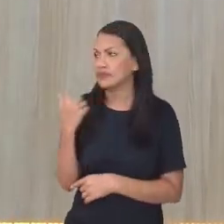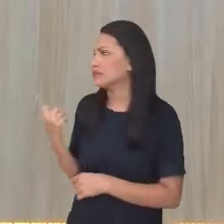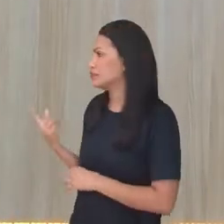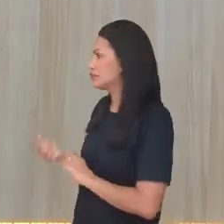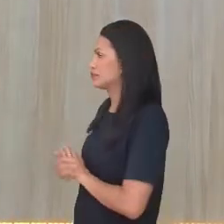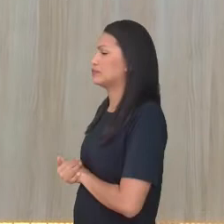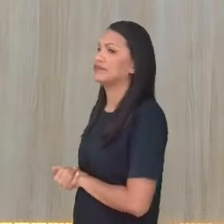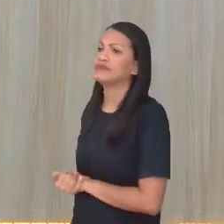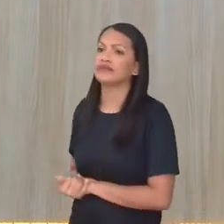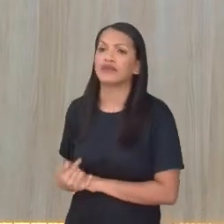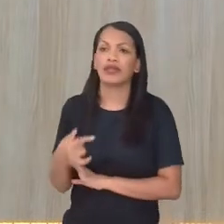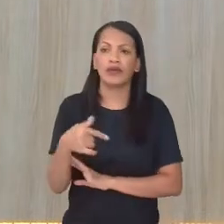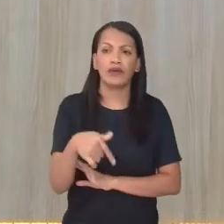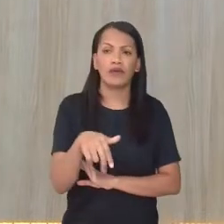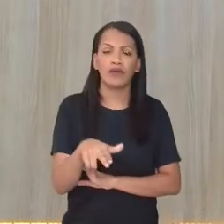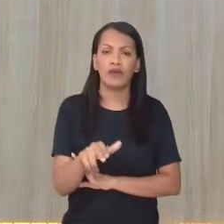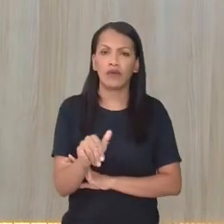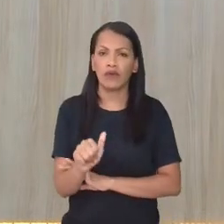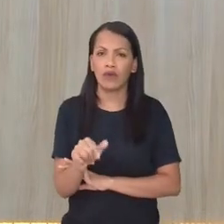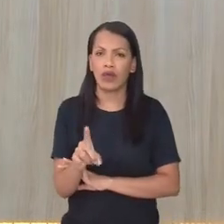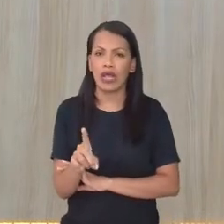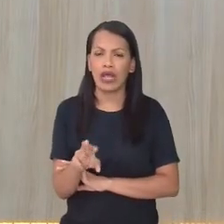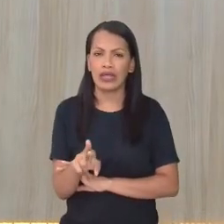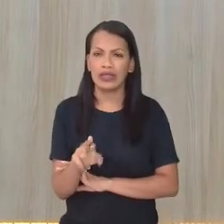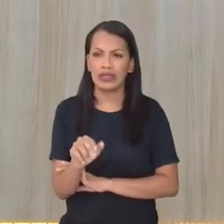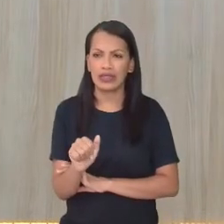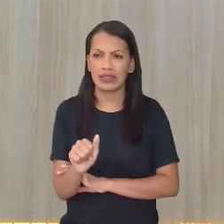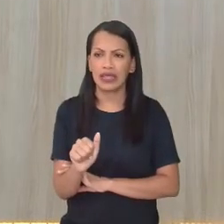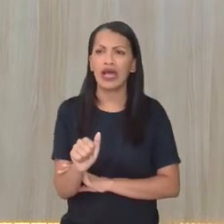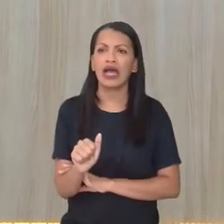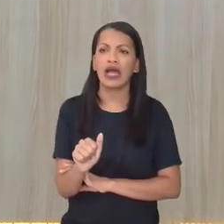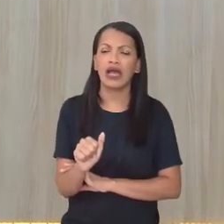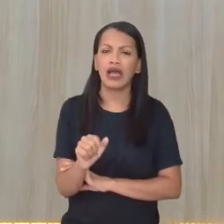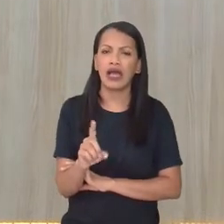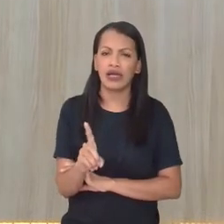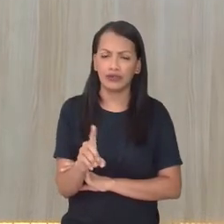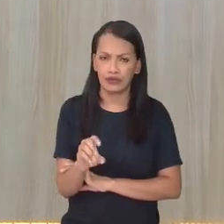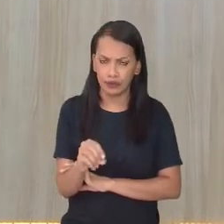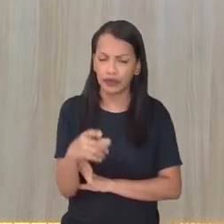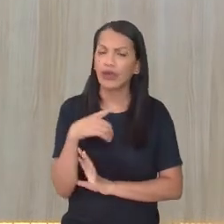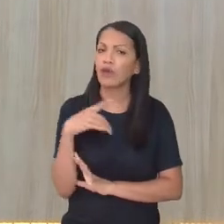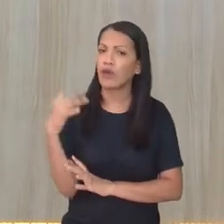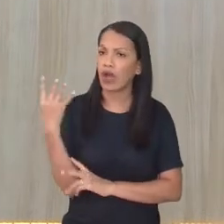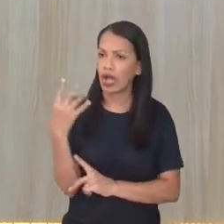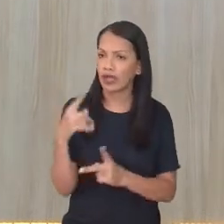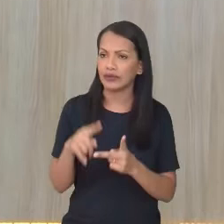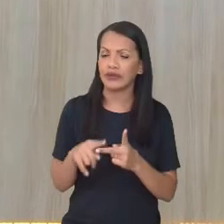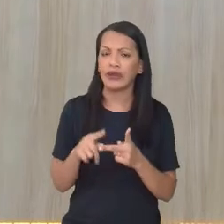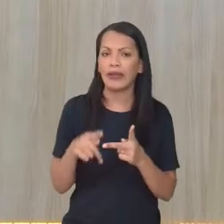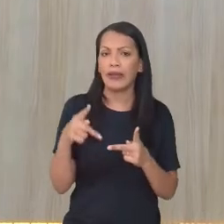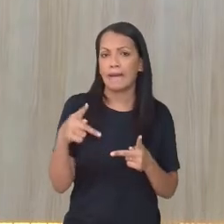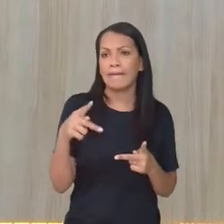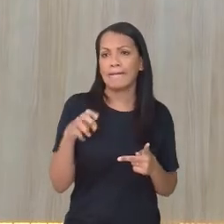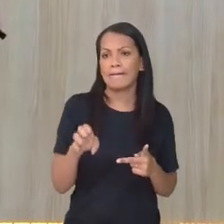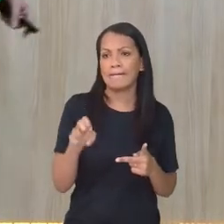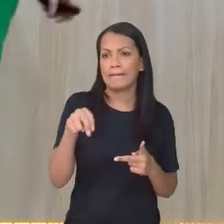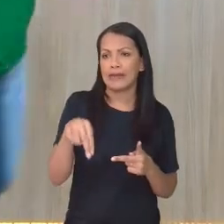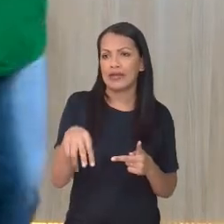quadrado não tem quadri. É um quadrilátero, quadri, 4,